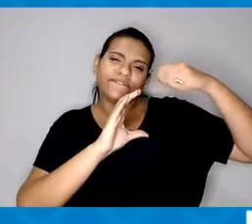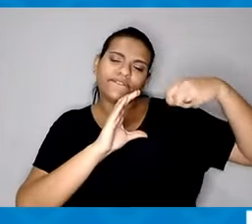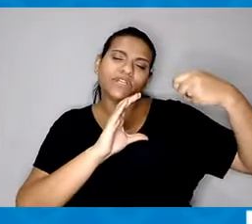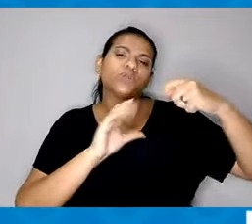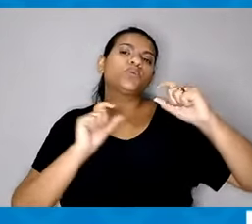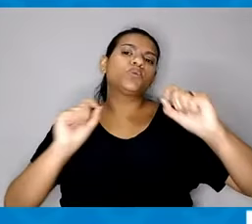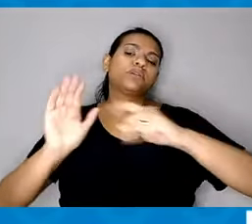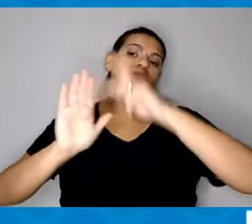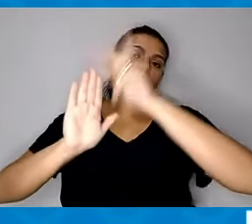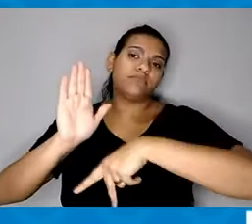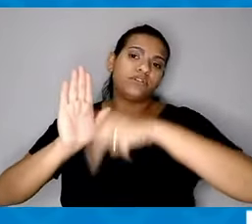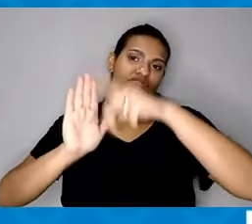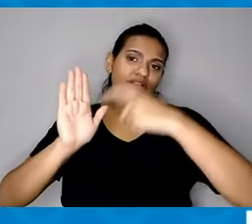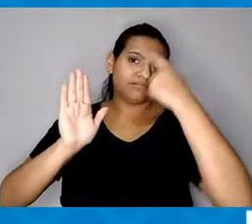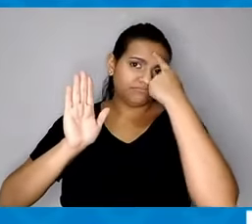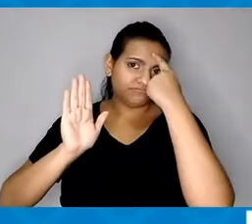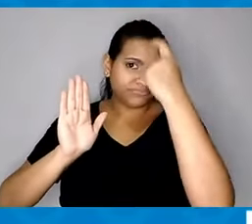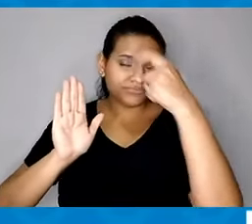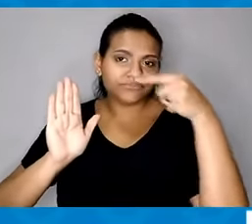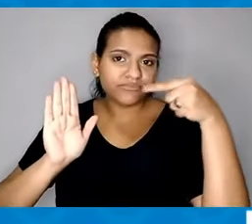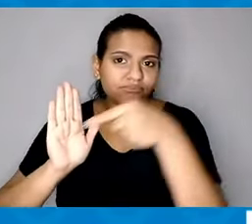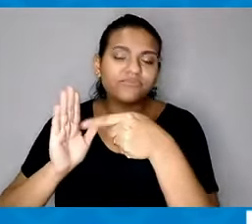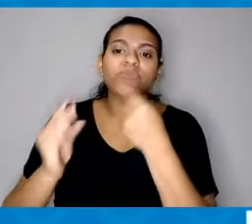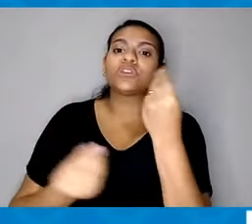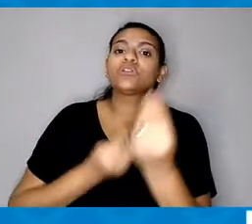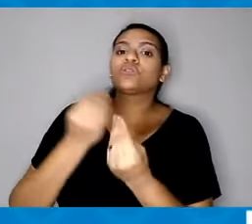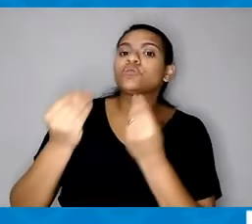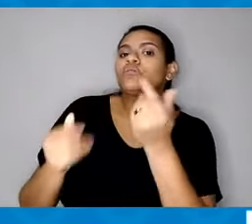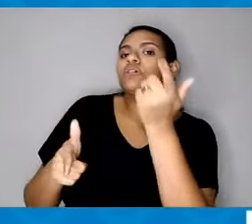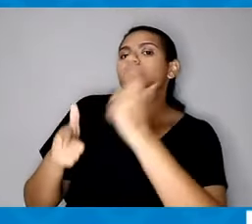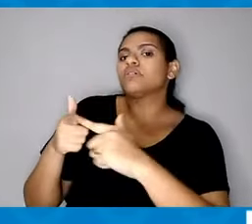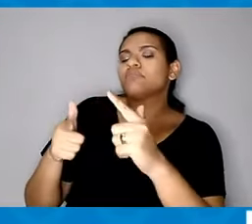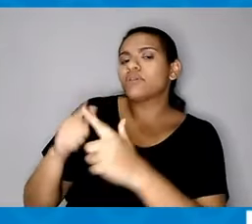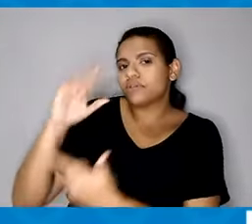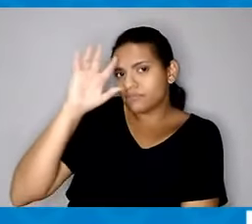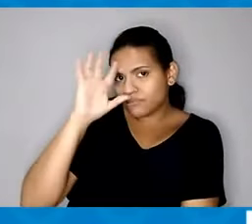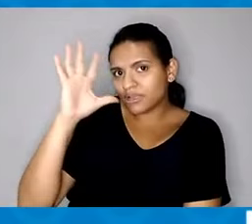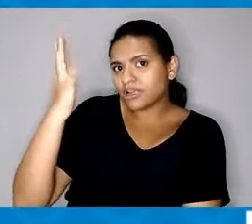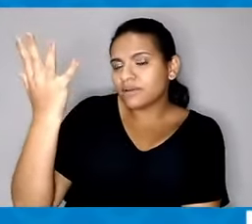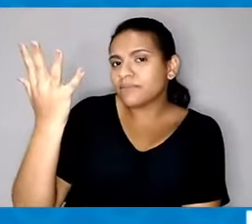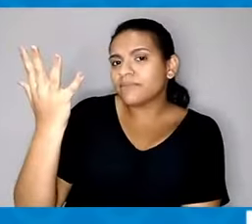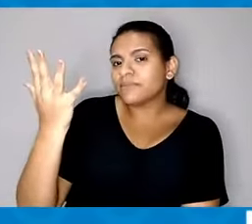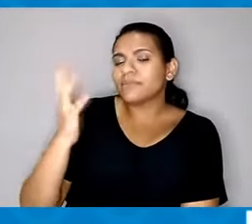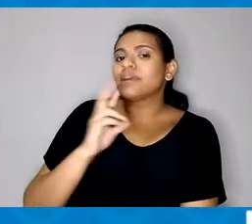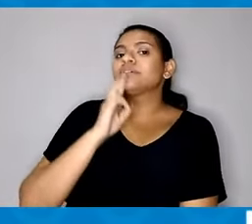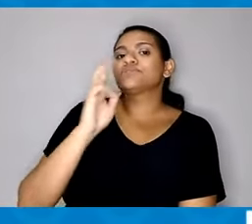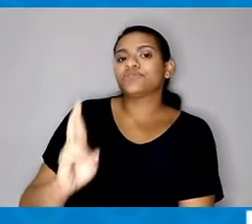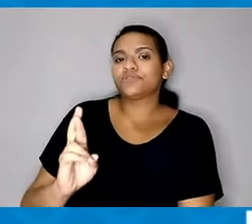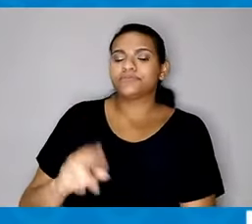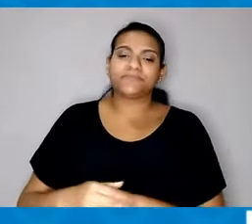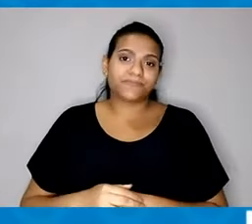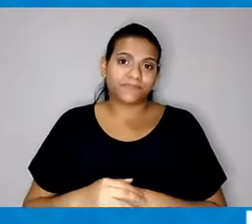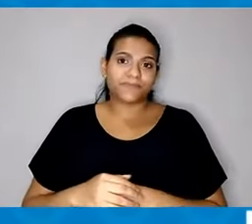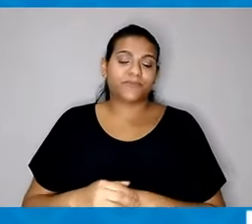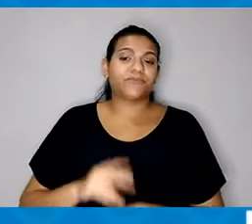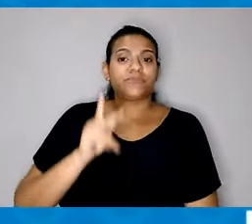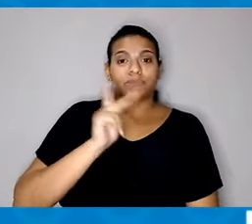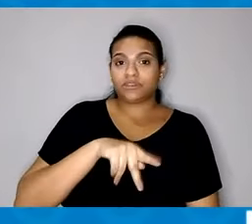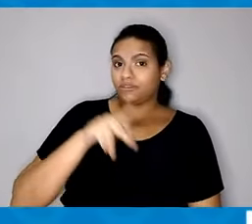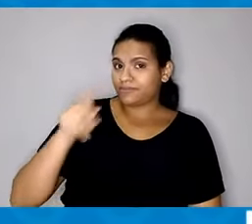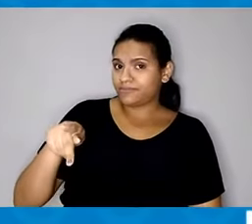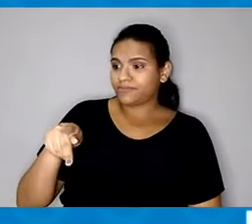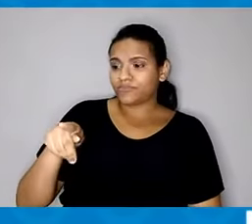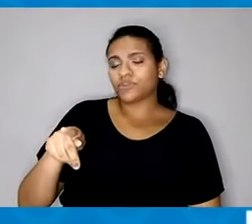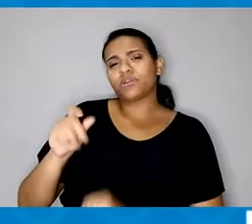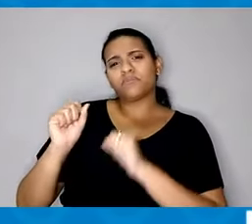motivação, como se deu a escolha da situação-problema e qual a ideia para solucioná-la. Um professor pode inscrever diferentes equipes de